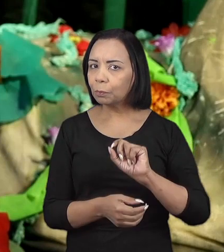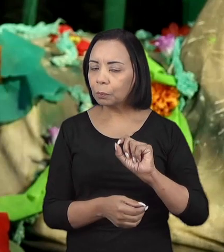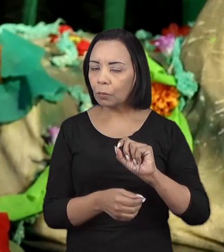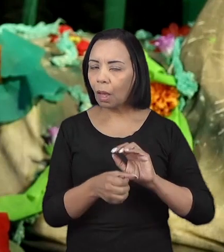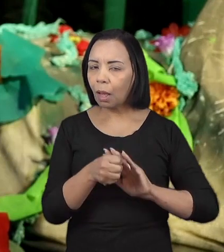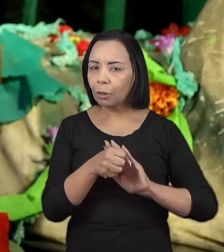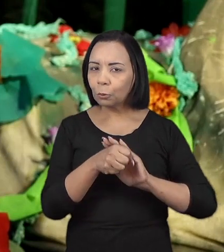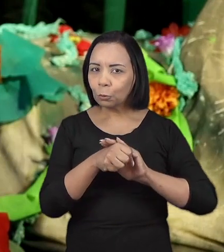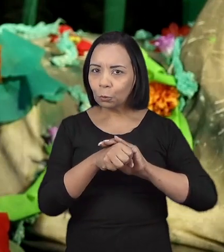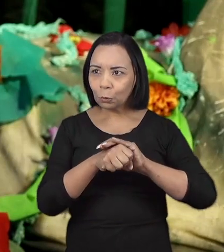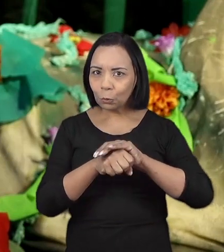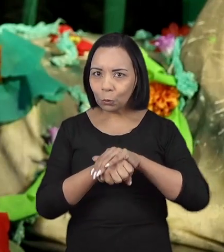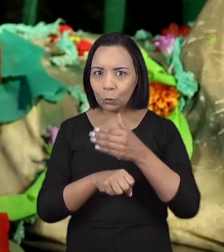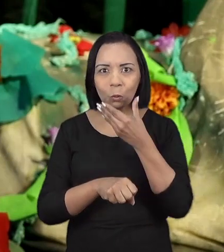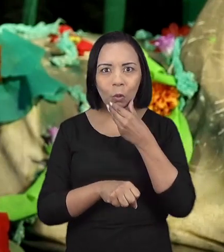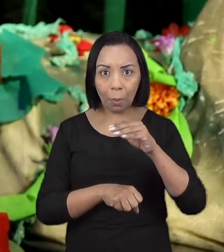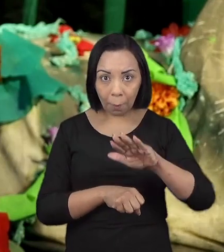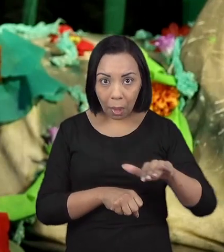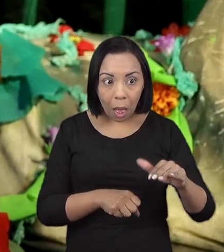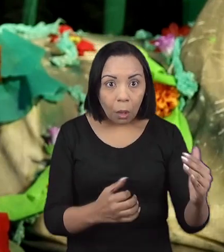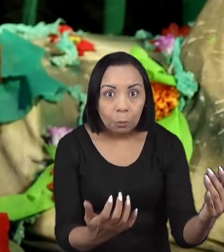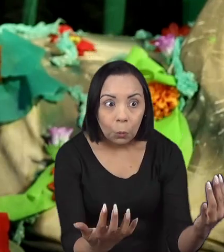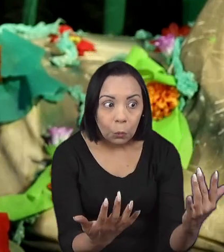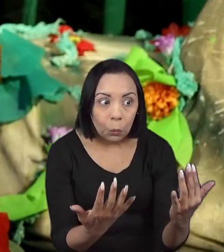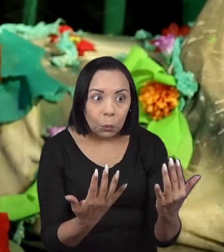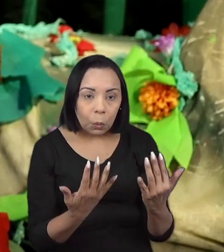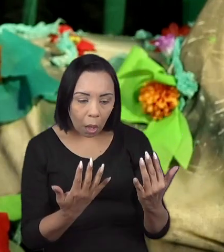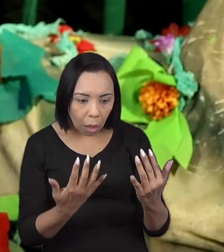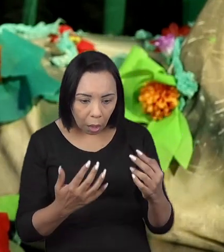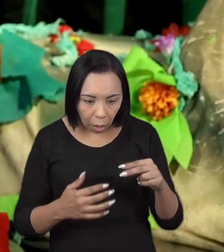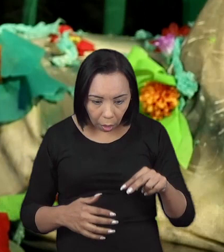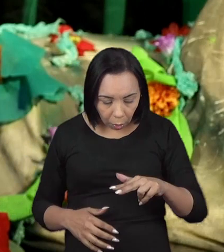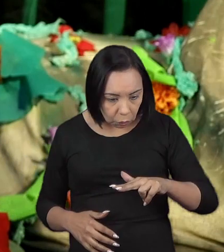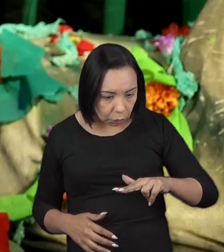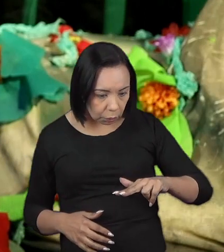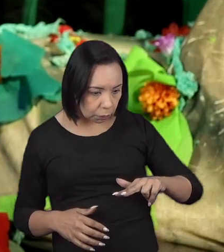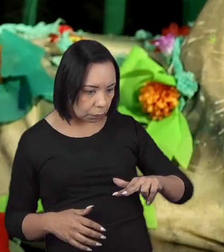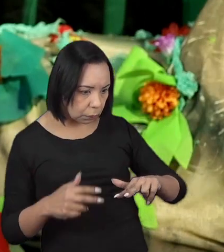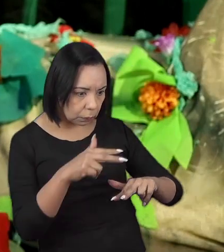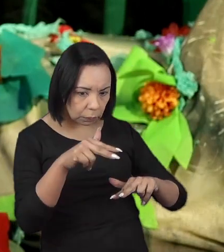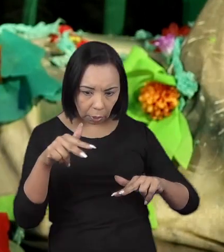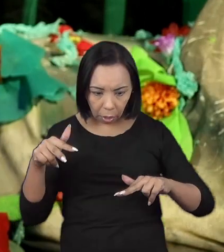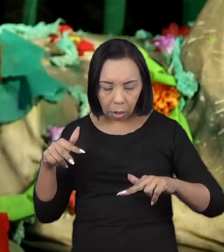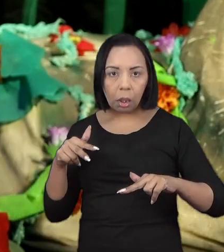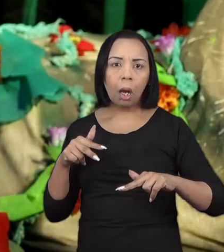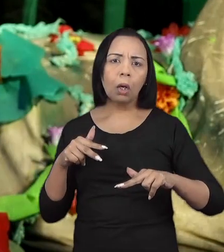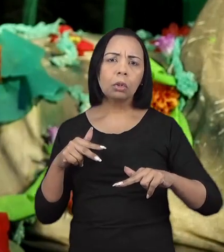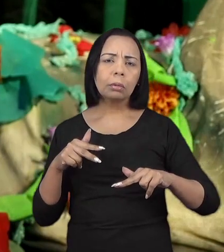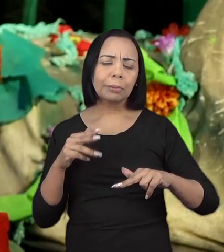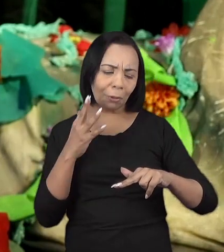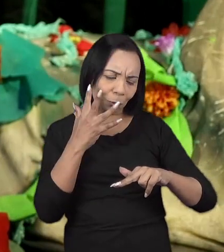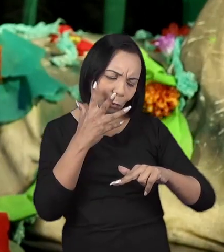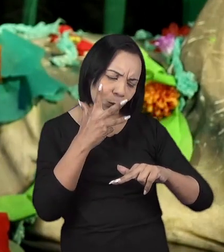À noite, quando os anões voltaram, encontraram Branca de Neve caída no chão. Mas ela estava